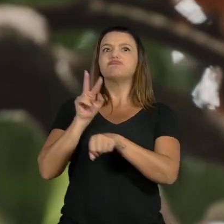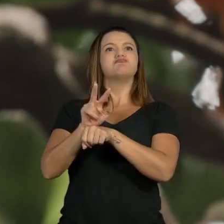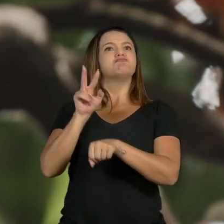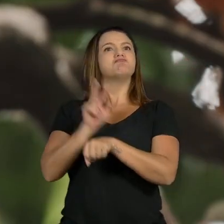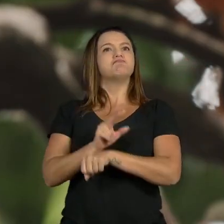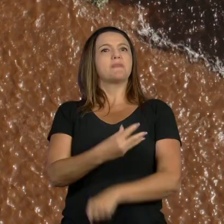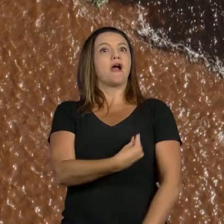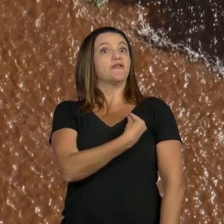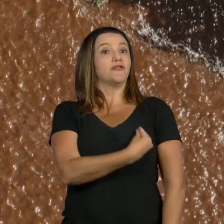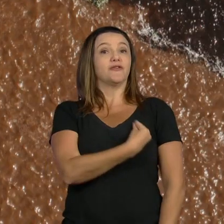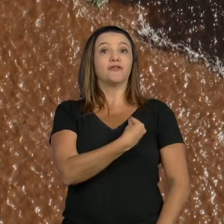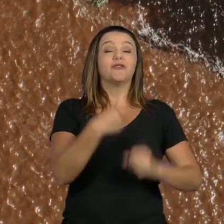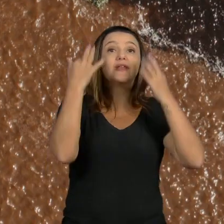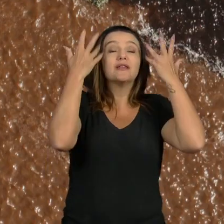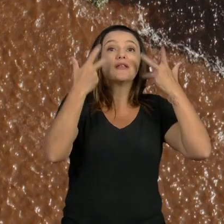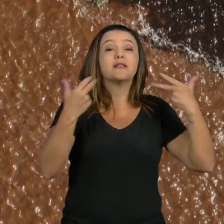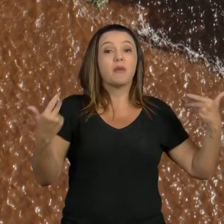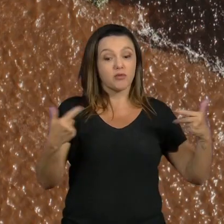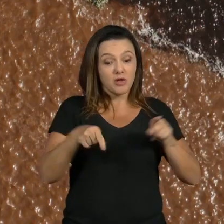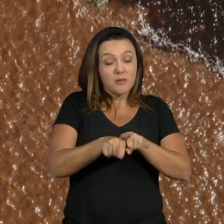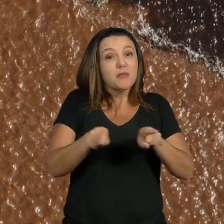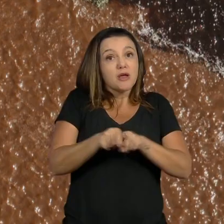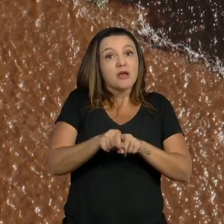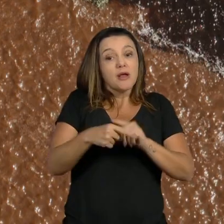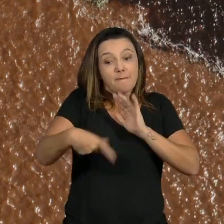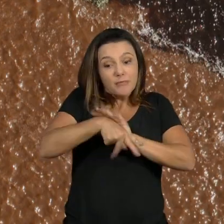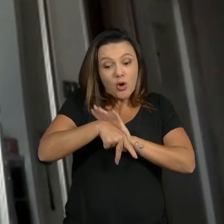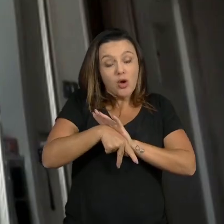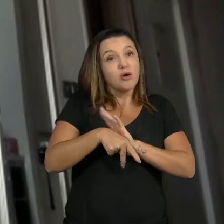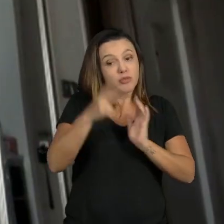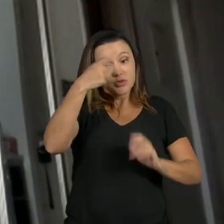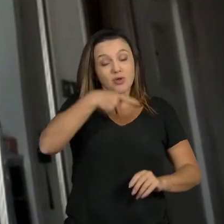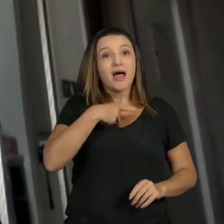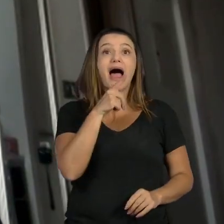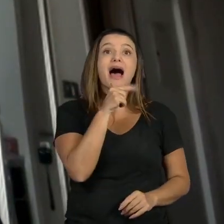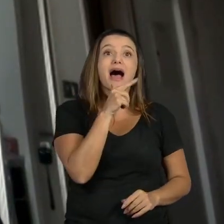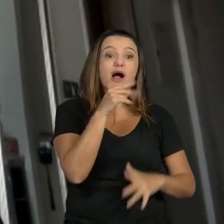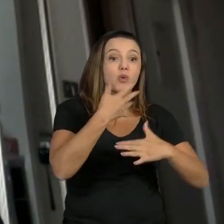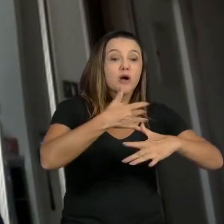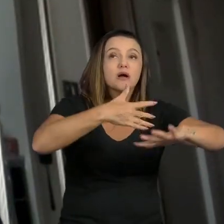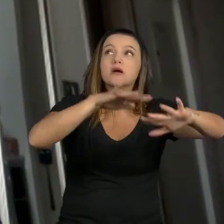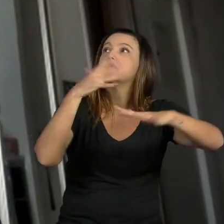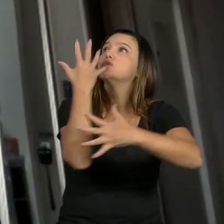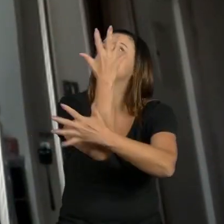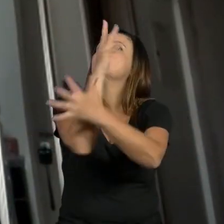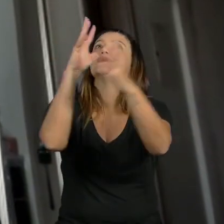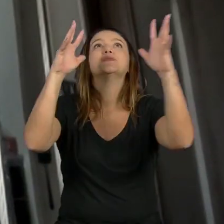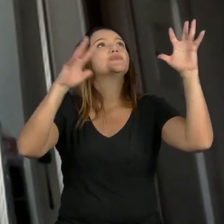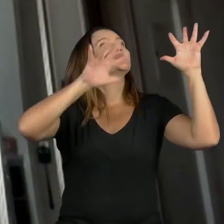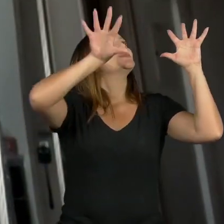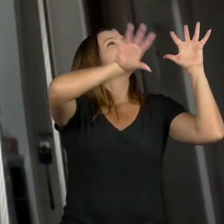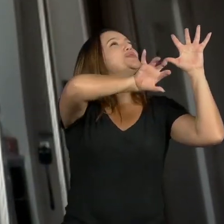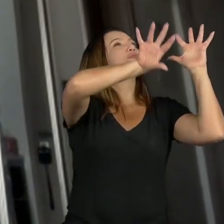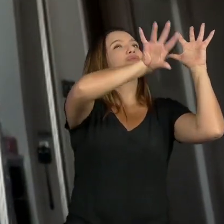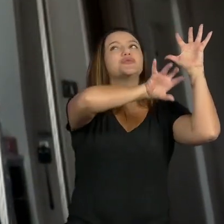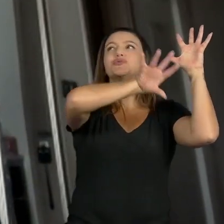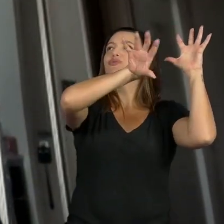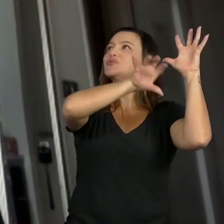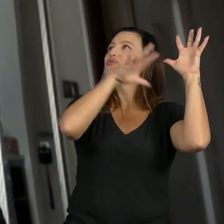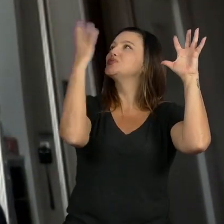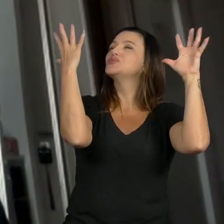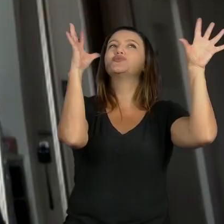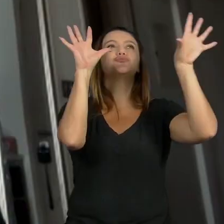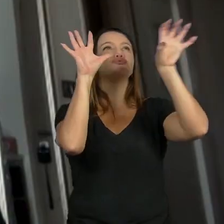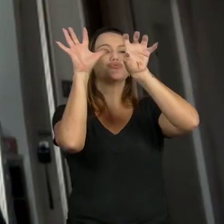vivos e a nossa própria sobrevivência, né? Com a quantidade de água, e você sentir quando a floresta transpira, e você entender, olhar para o céu e falar,